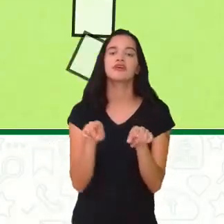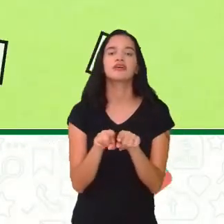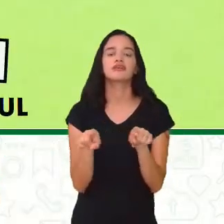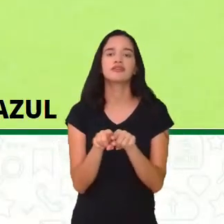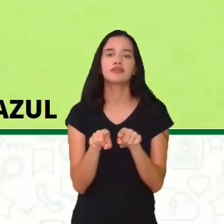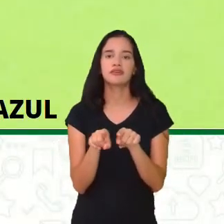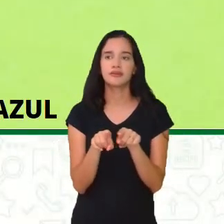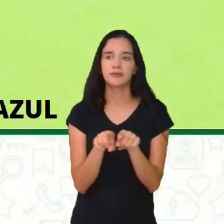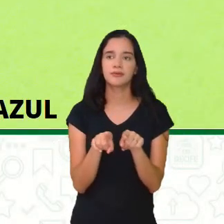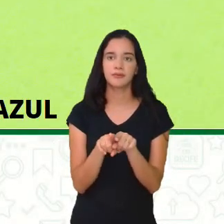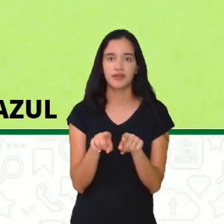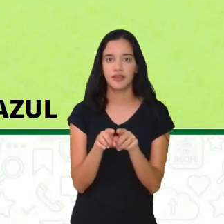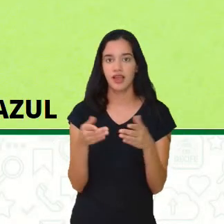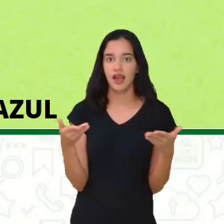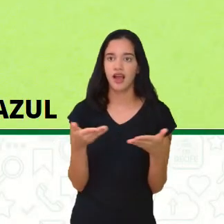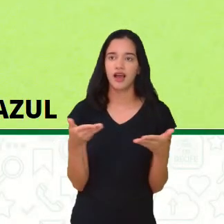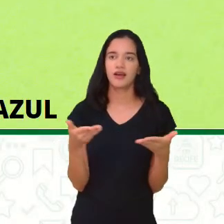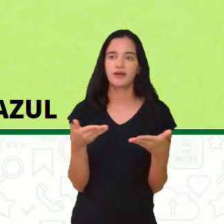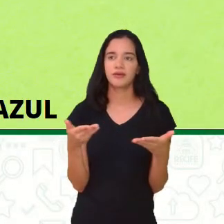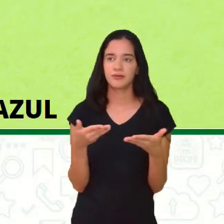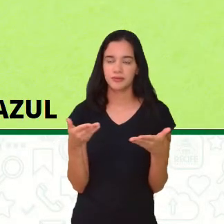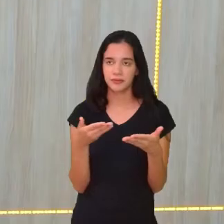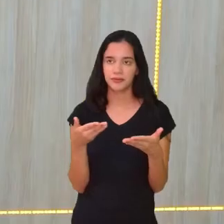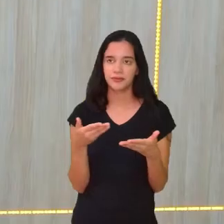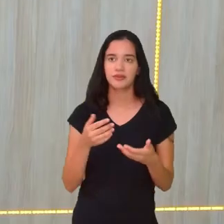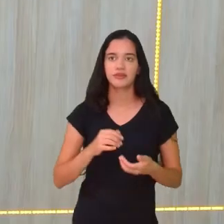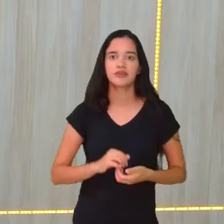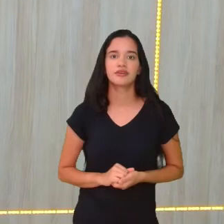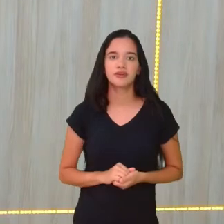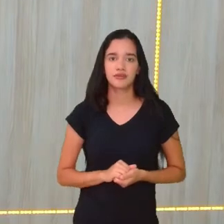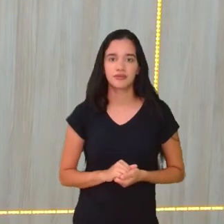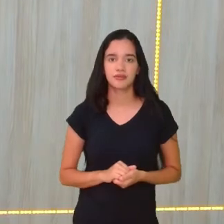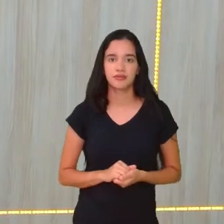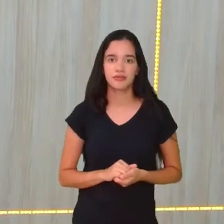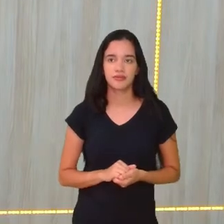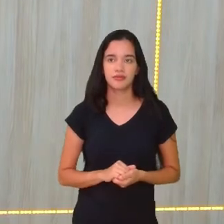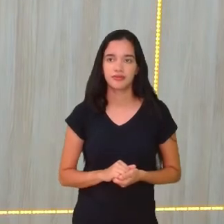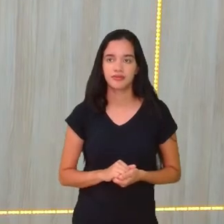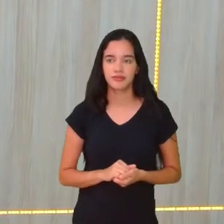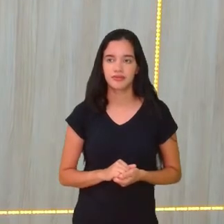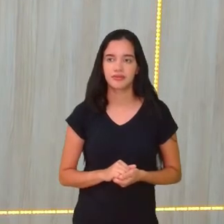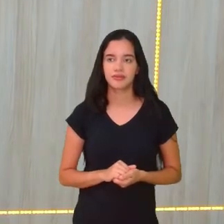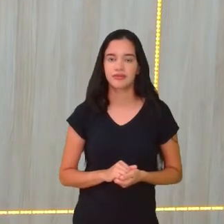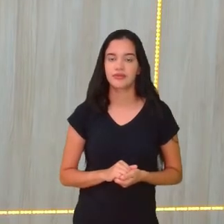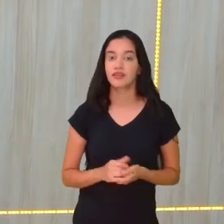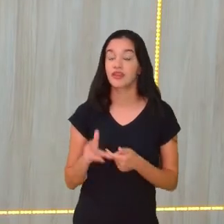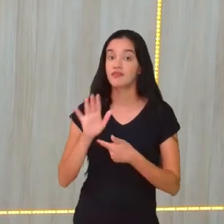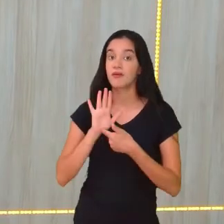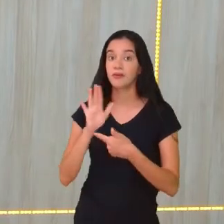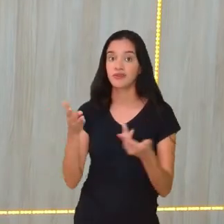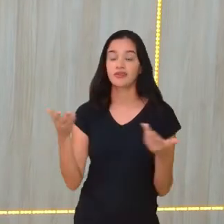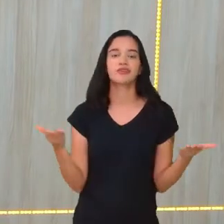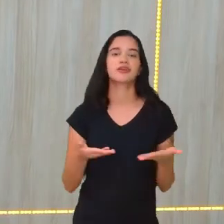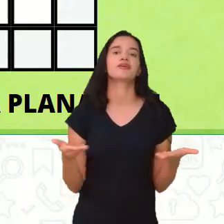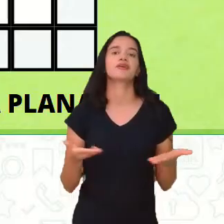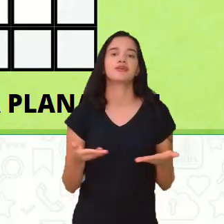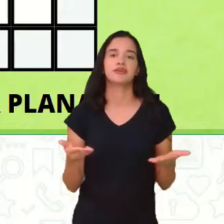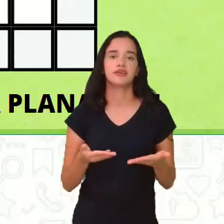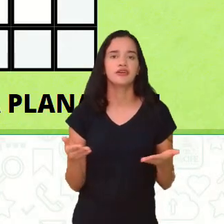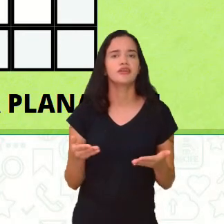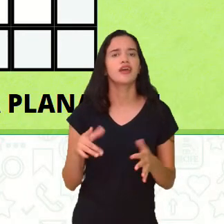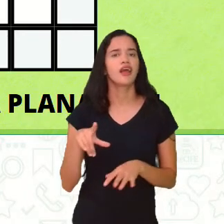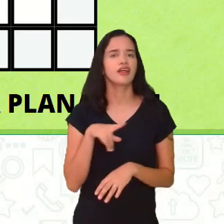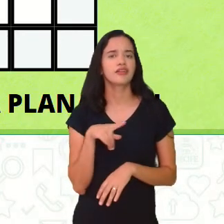a parte de baixo, olha, a parte de baixo dela que vai mostrar agora, que